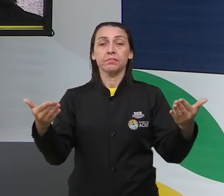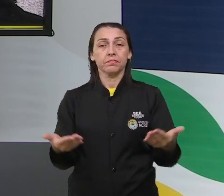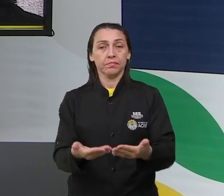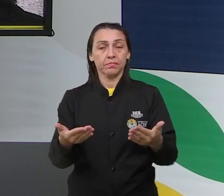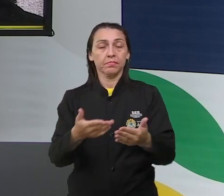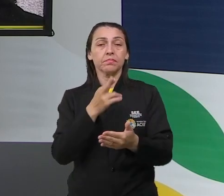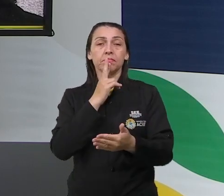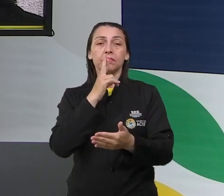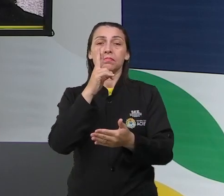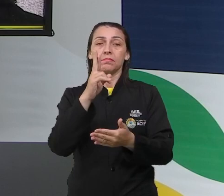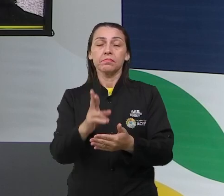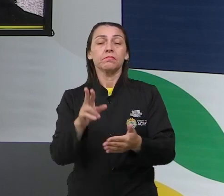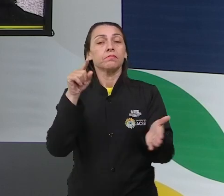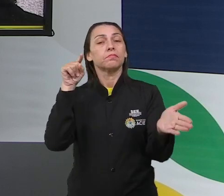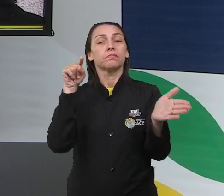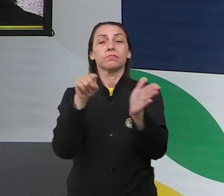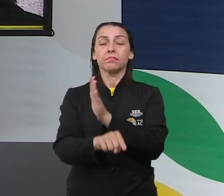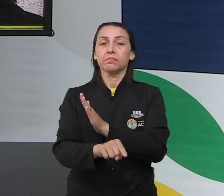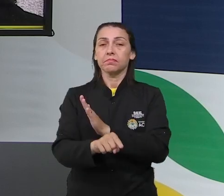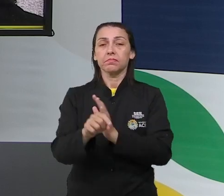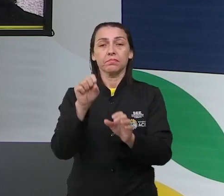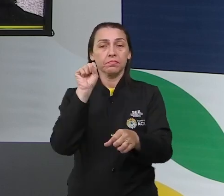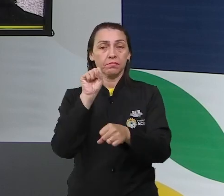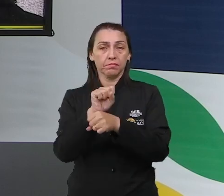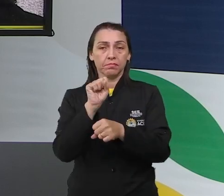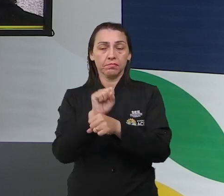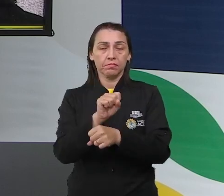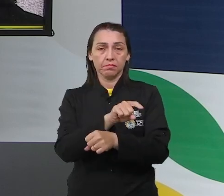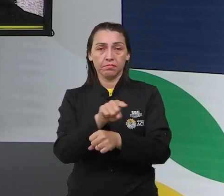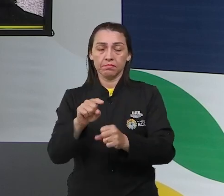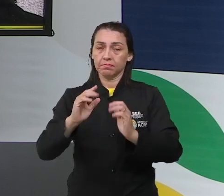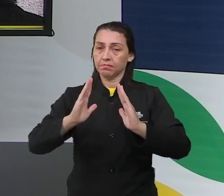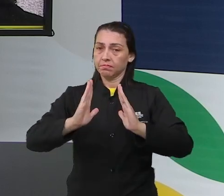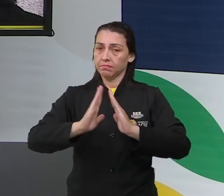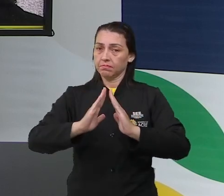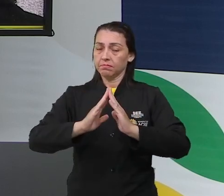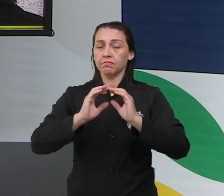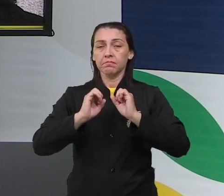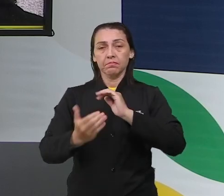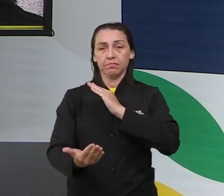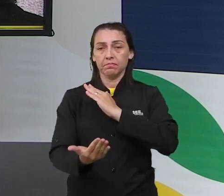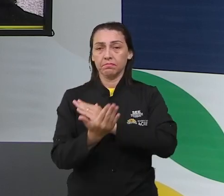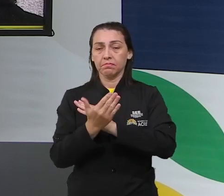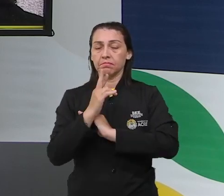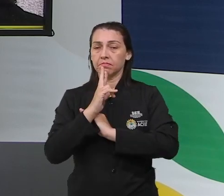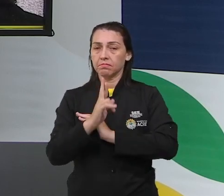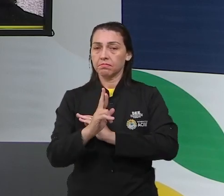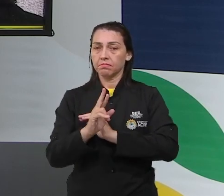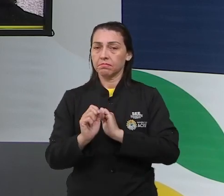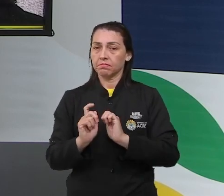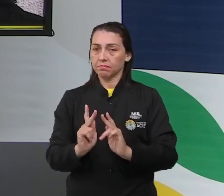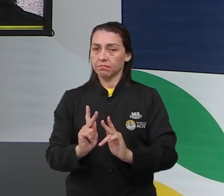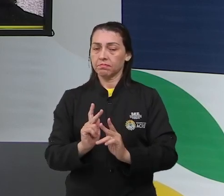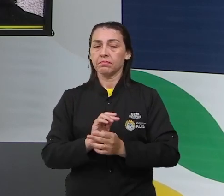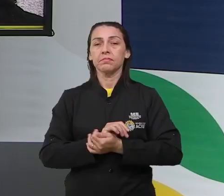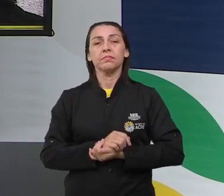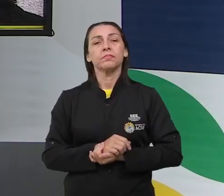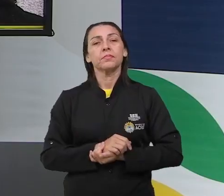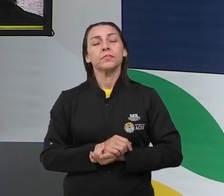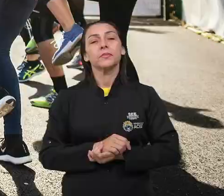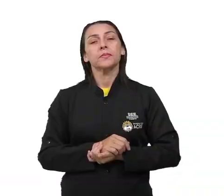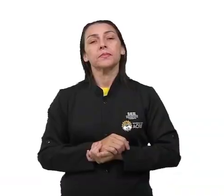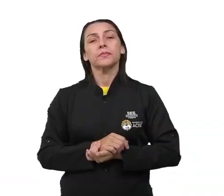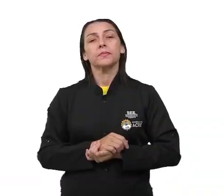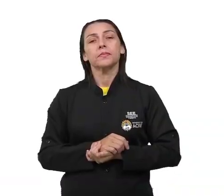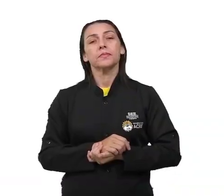vamos resolver uma questão e eu espero que vocês aí em casa possam nos ajudar a respondê-la, tudo bem?